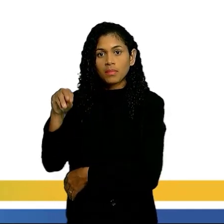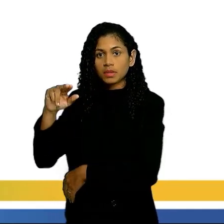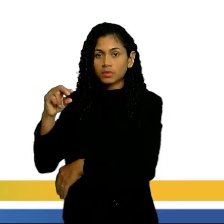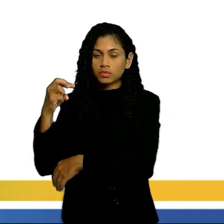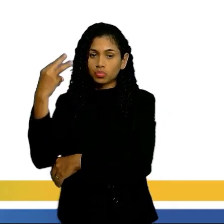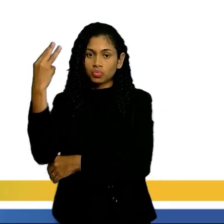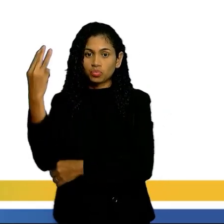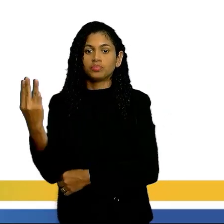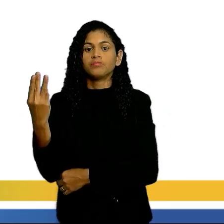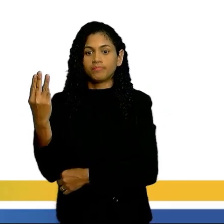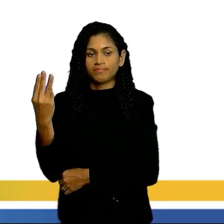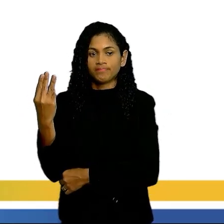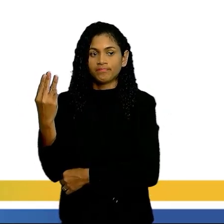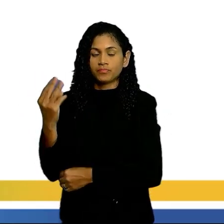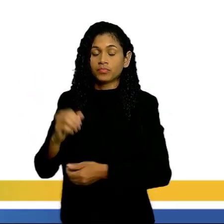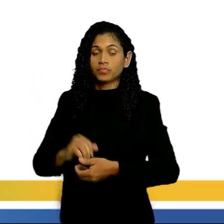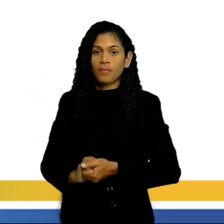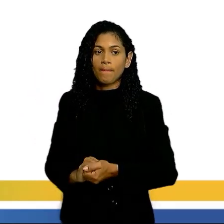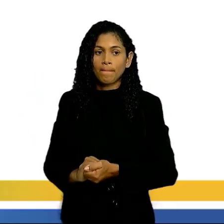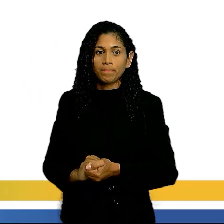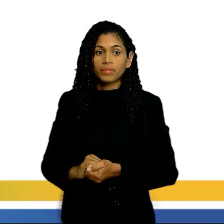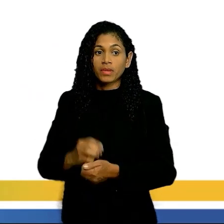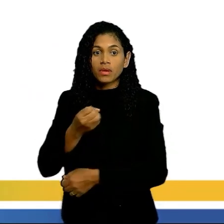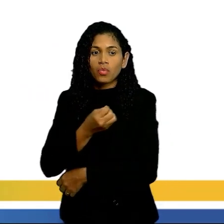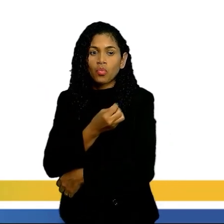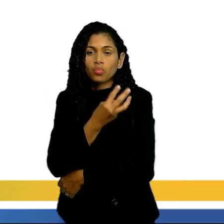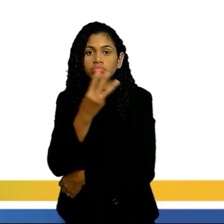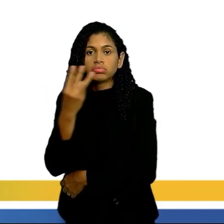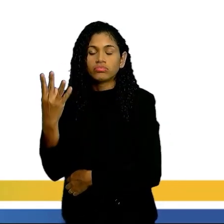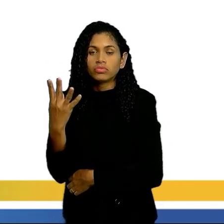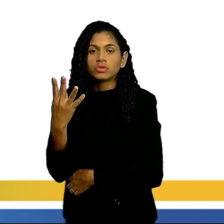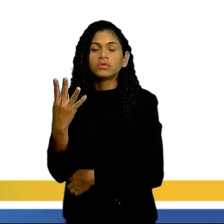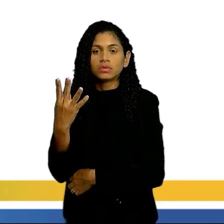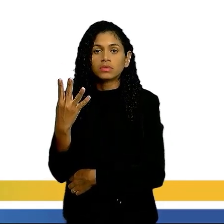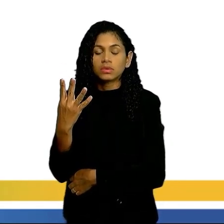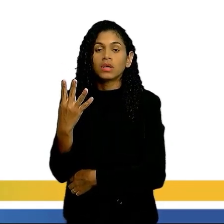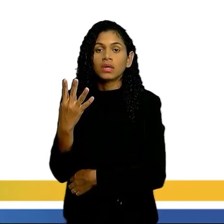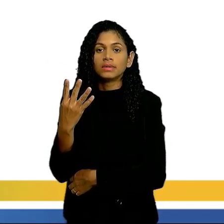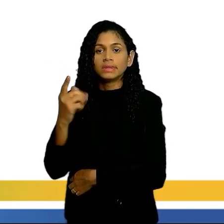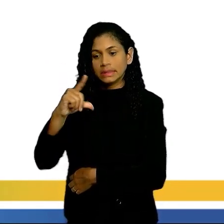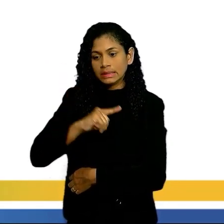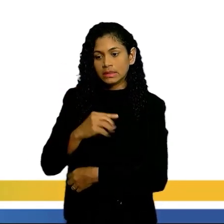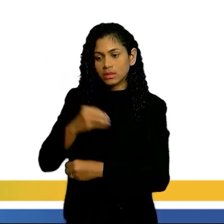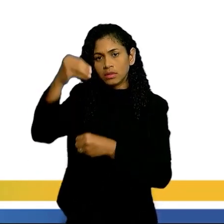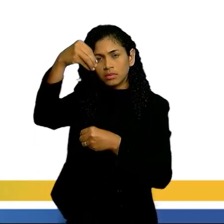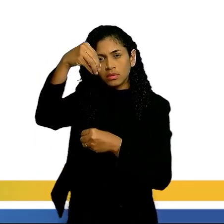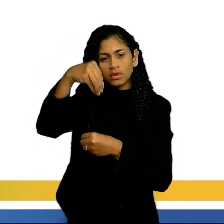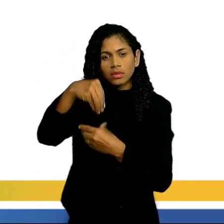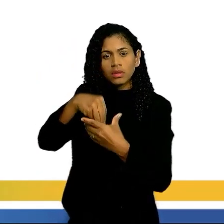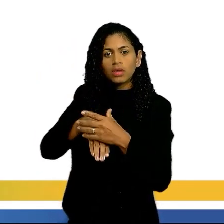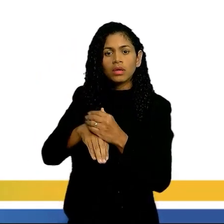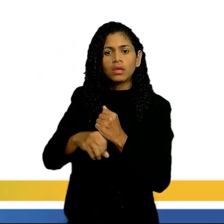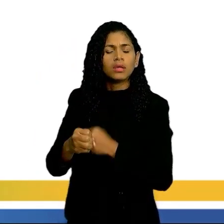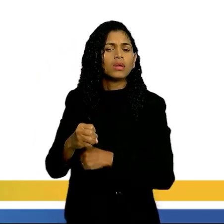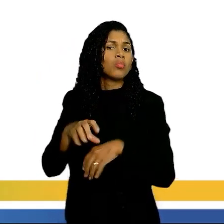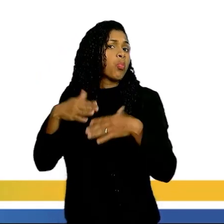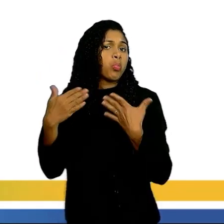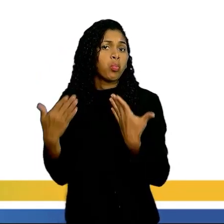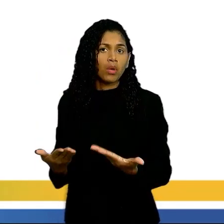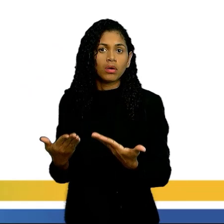no silo em toneladas é... Temos aí 5 alternativas,